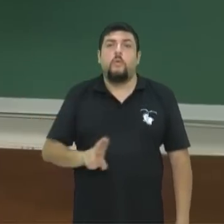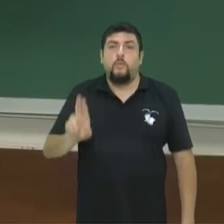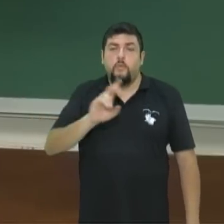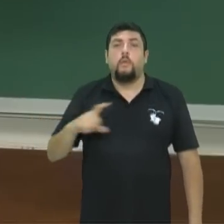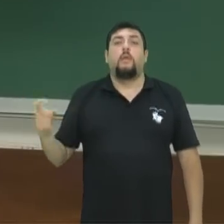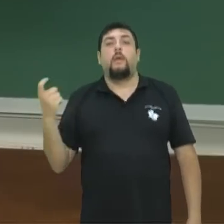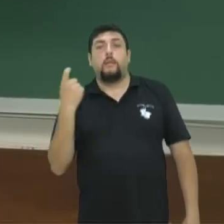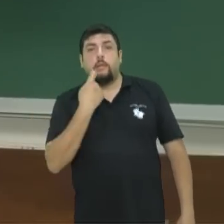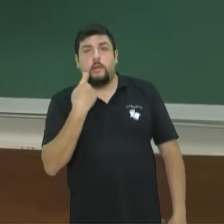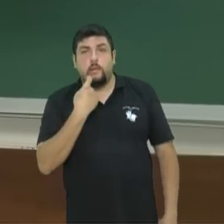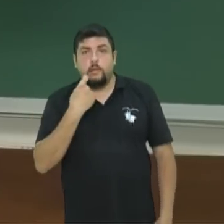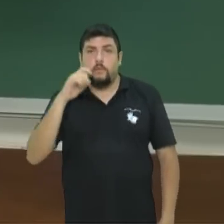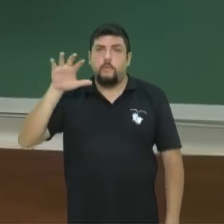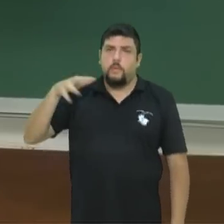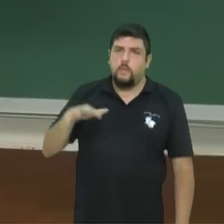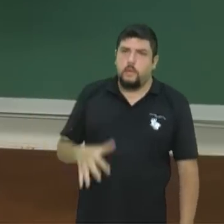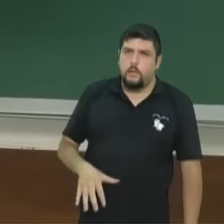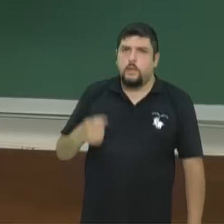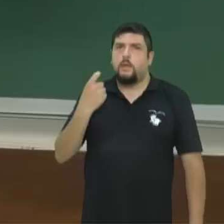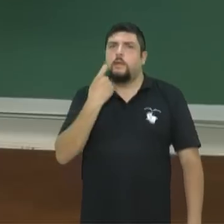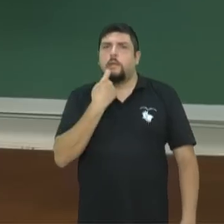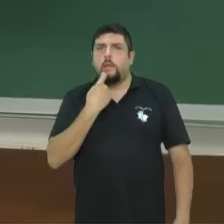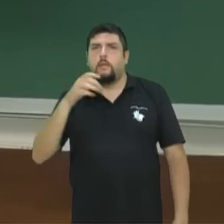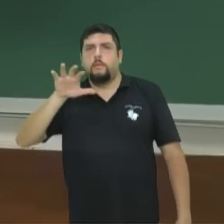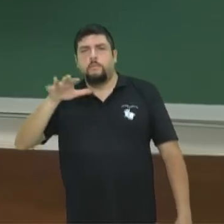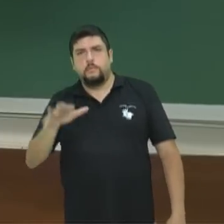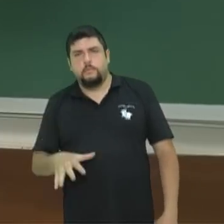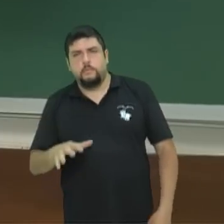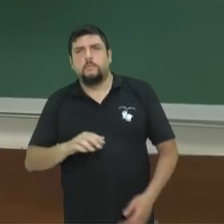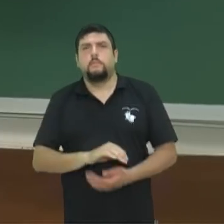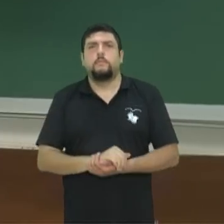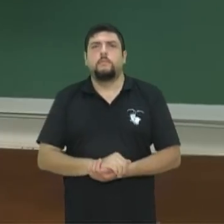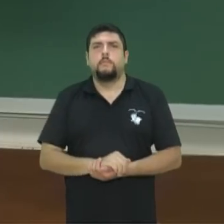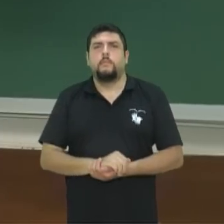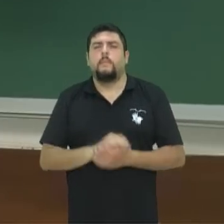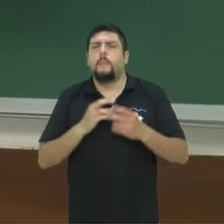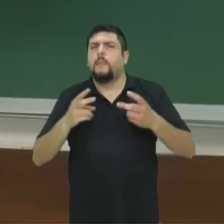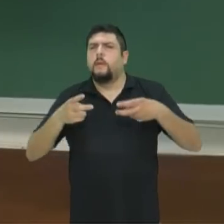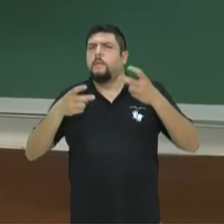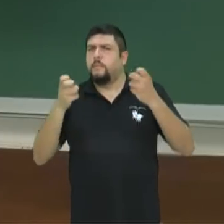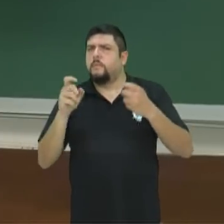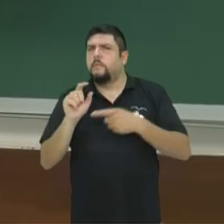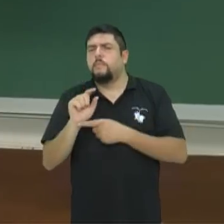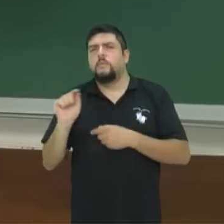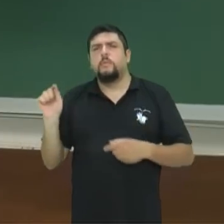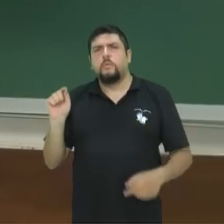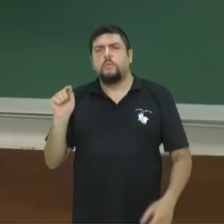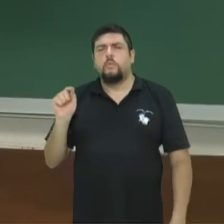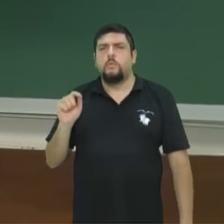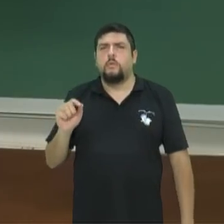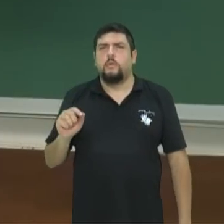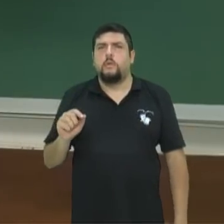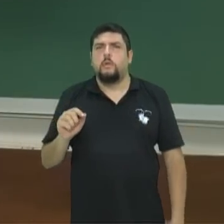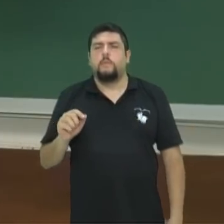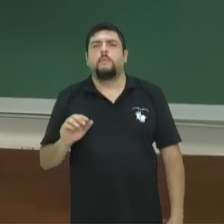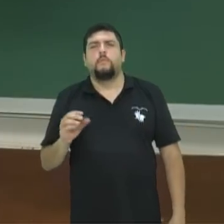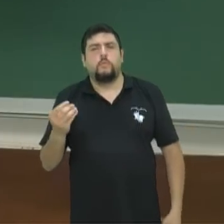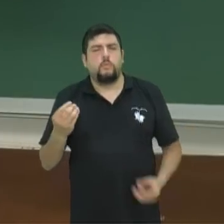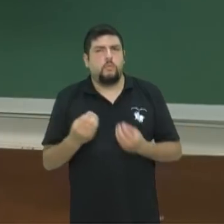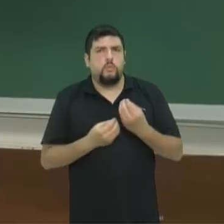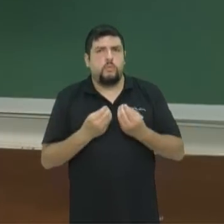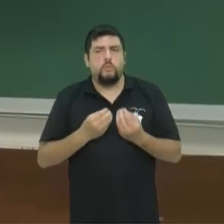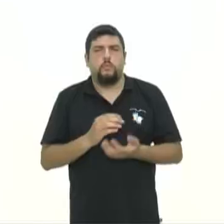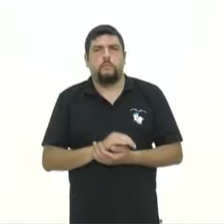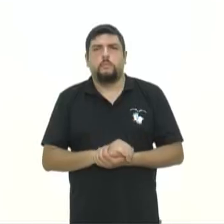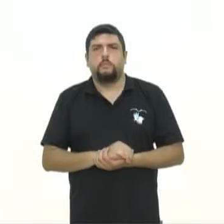Os vendedores tentam vender. E observem aqui que existe uma pegadinha aqui, né? Então, o consumidor deve estar atento a isso. Então, a